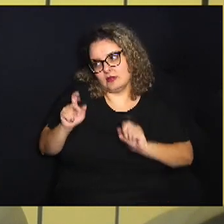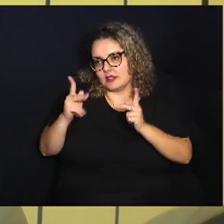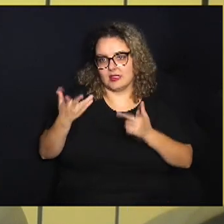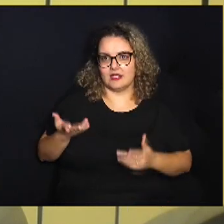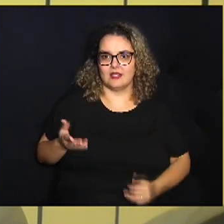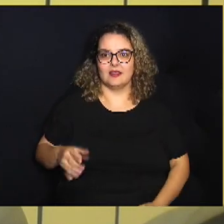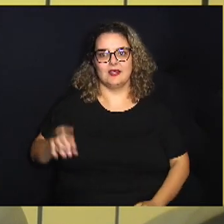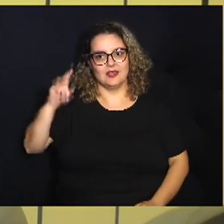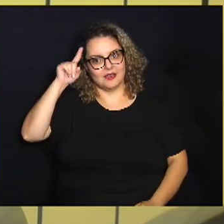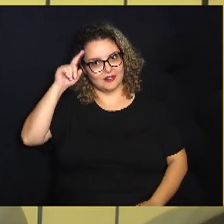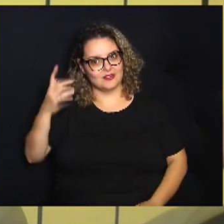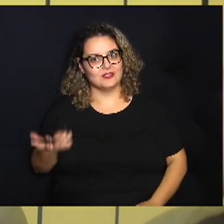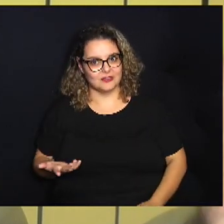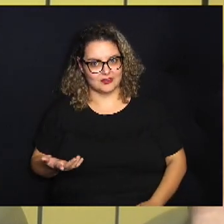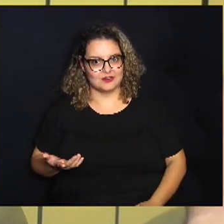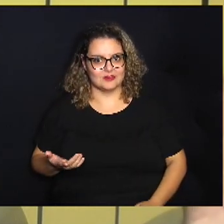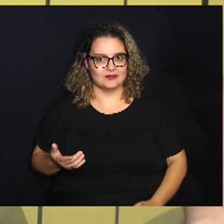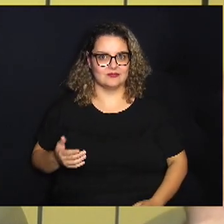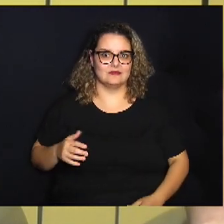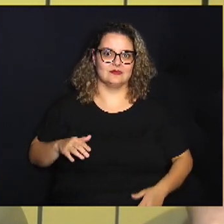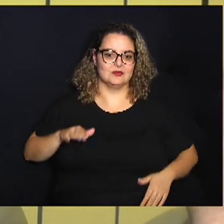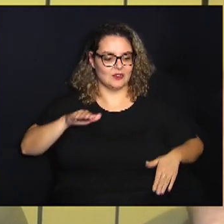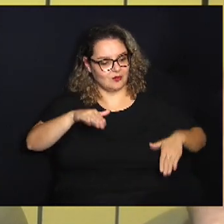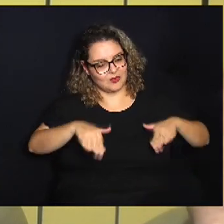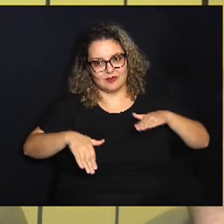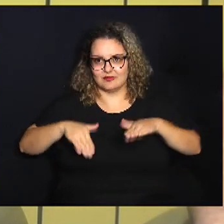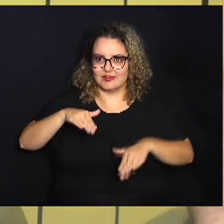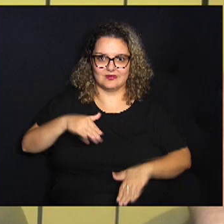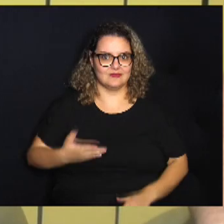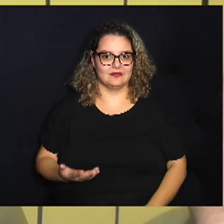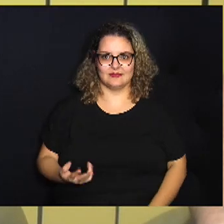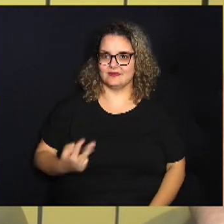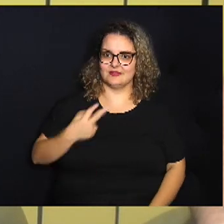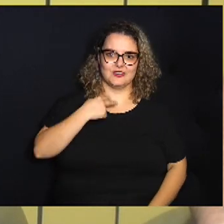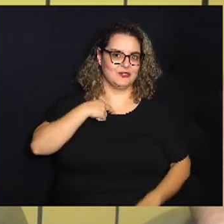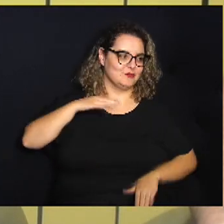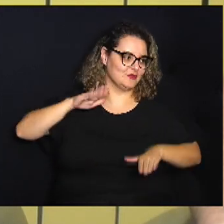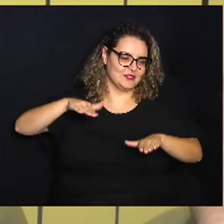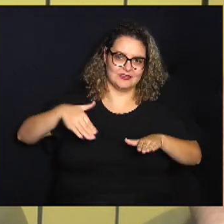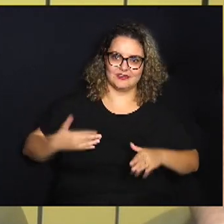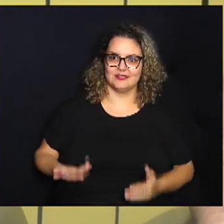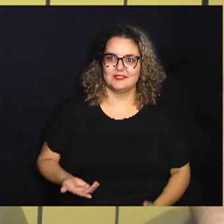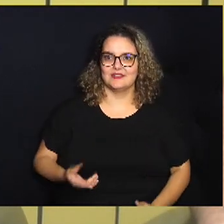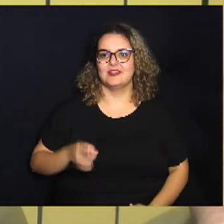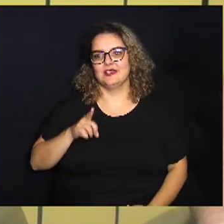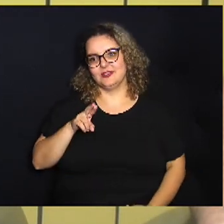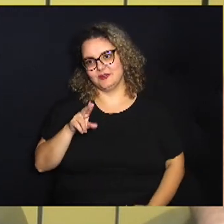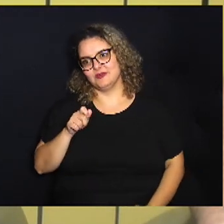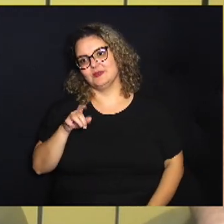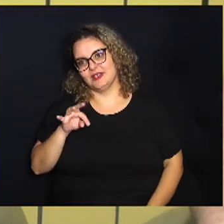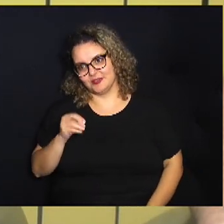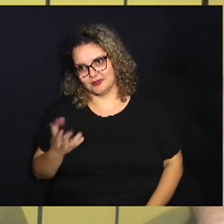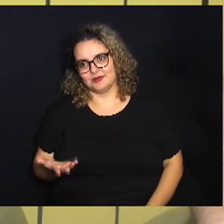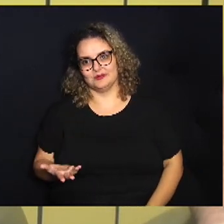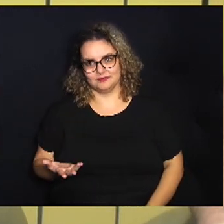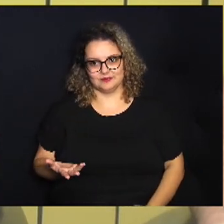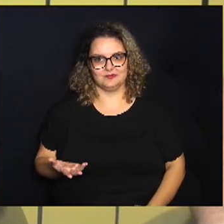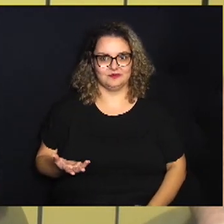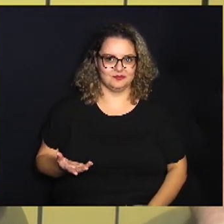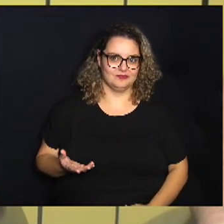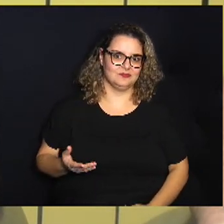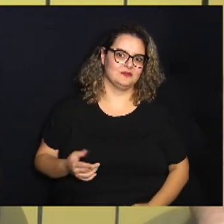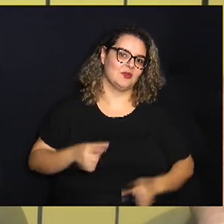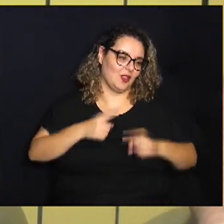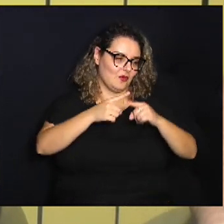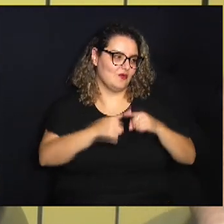chegou no dia da largada dela, não podia nadar. Então virou duatlon, a prova do, né, o